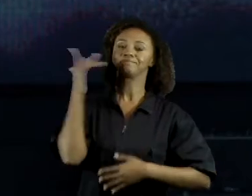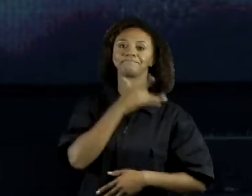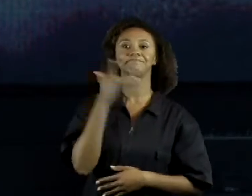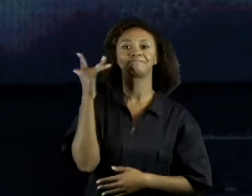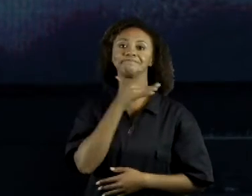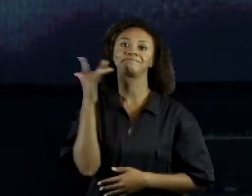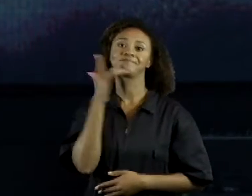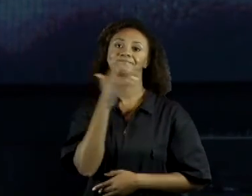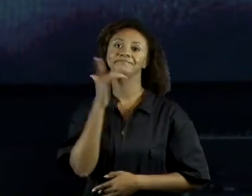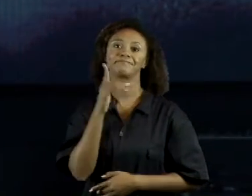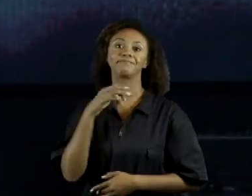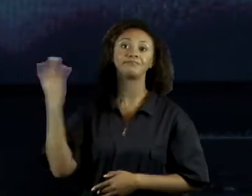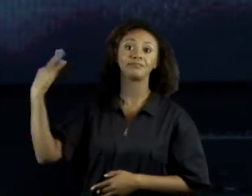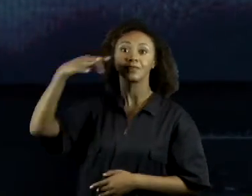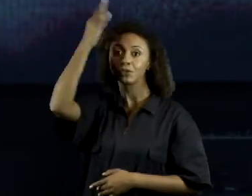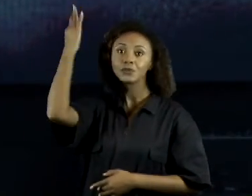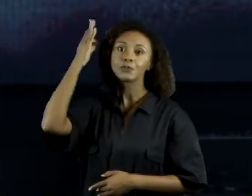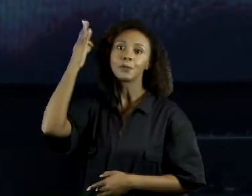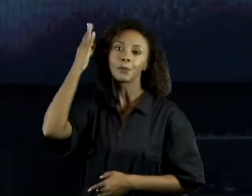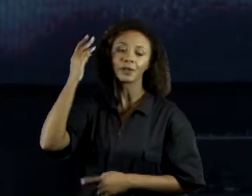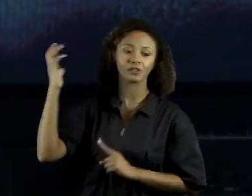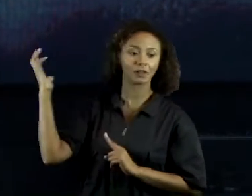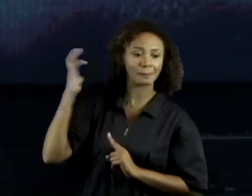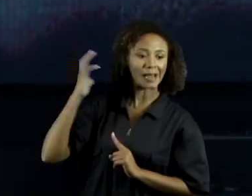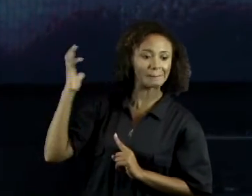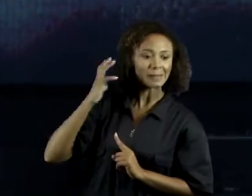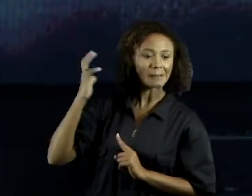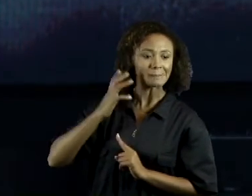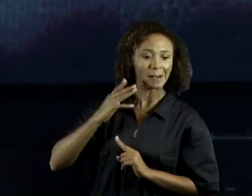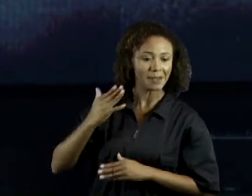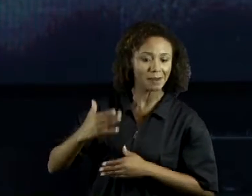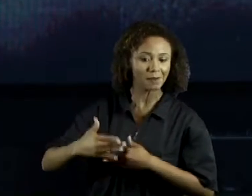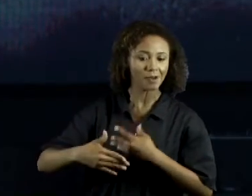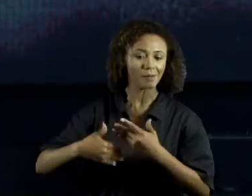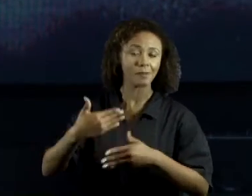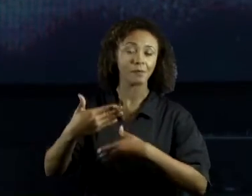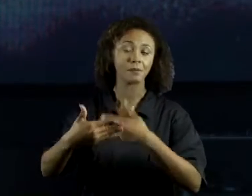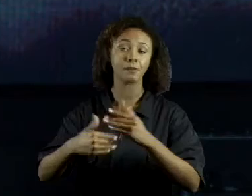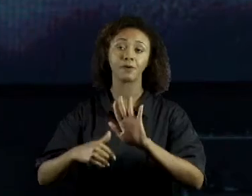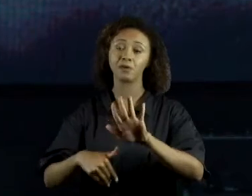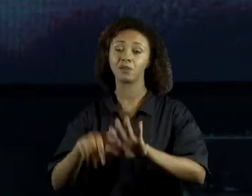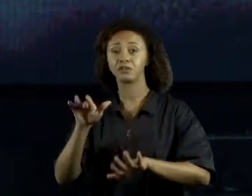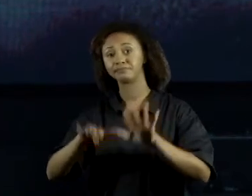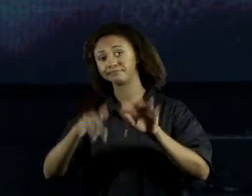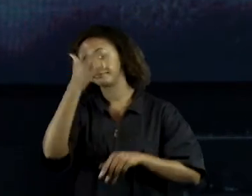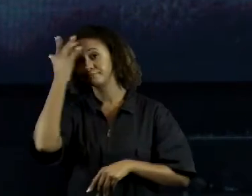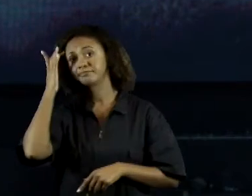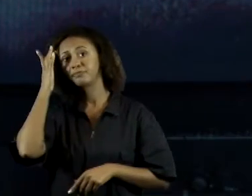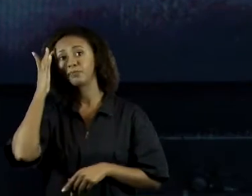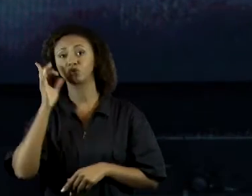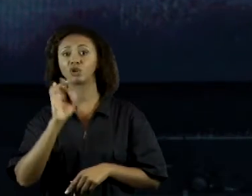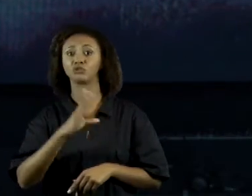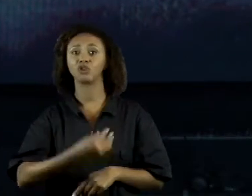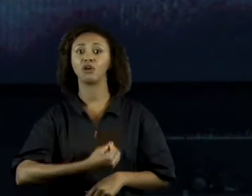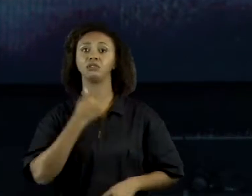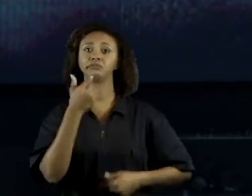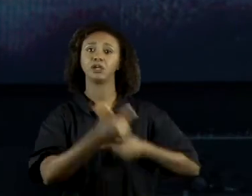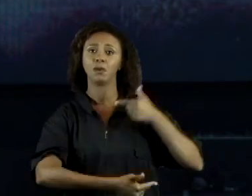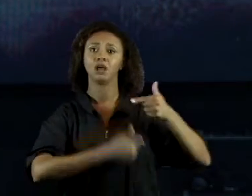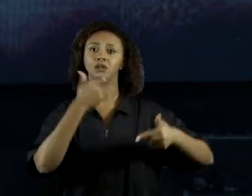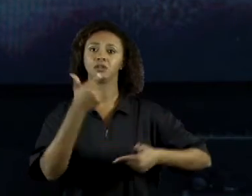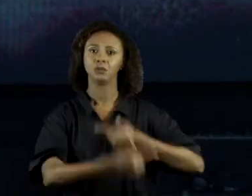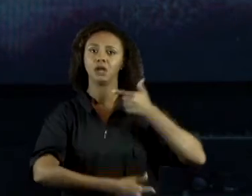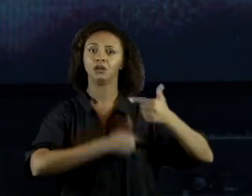frente. Mas há pessoas que vivem para o trabalho. E o trabalho é enfadonho,